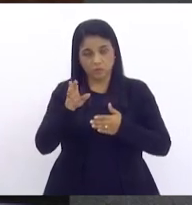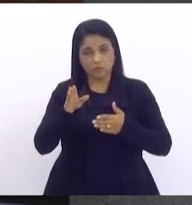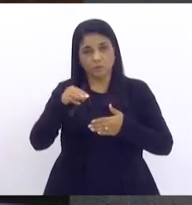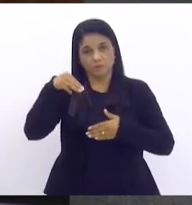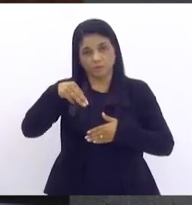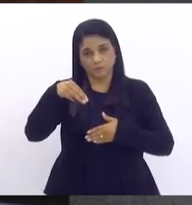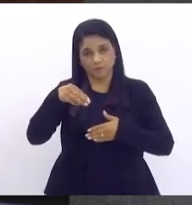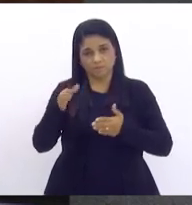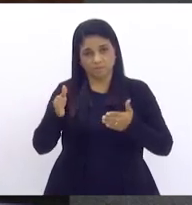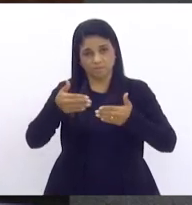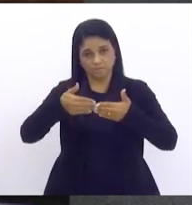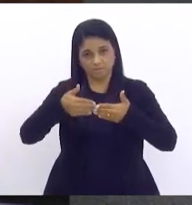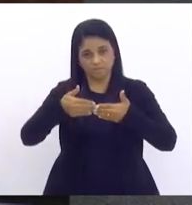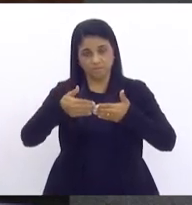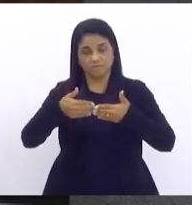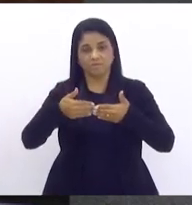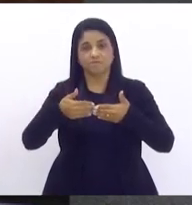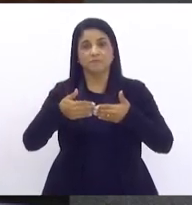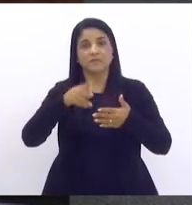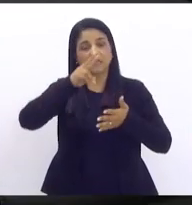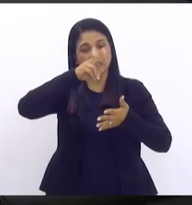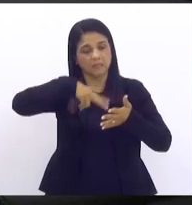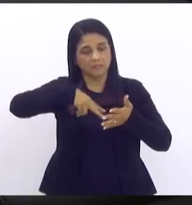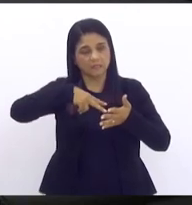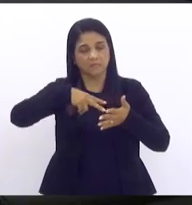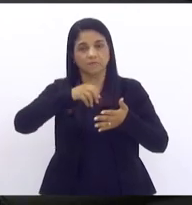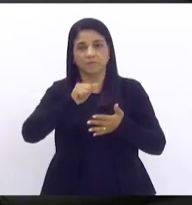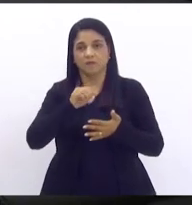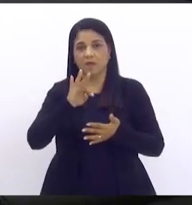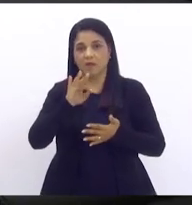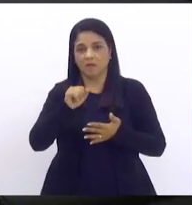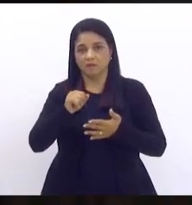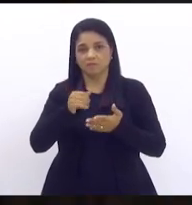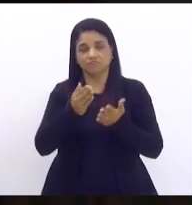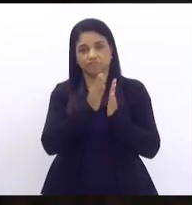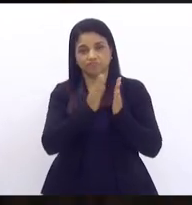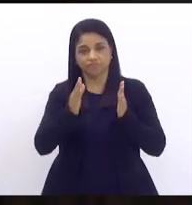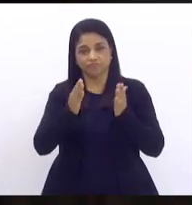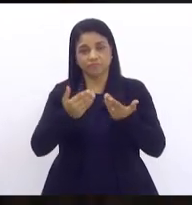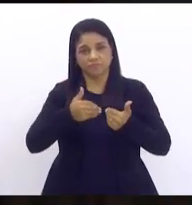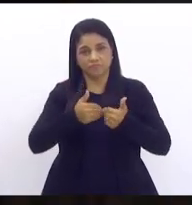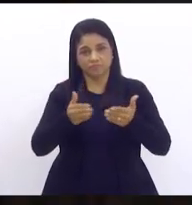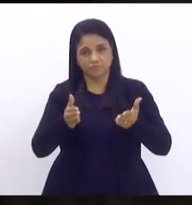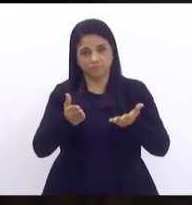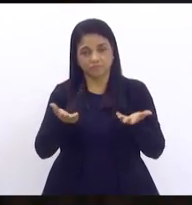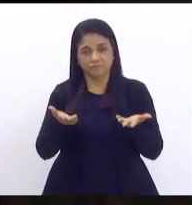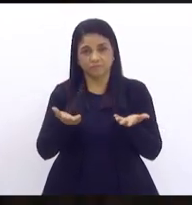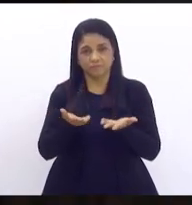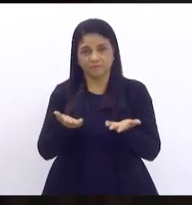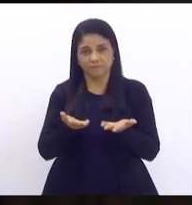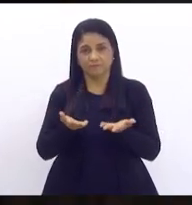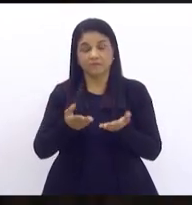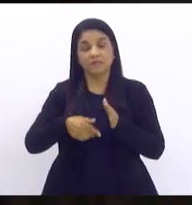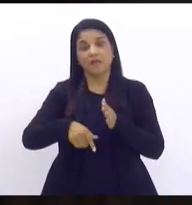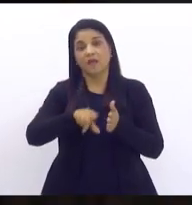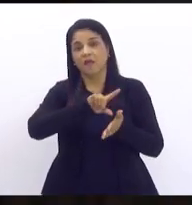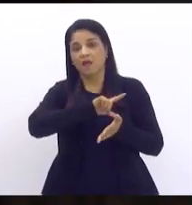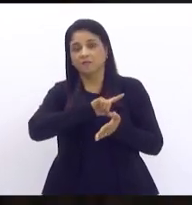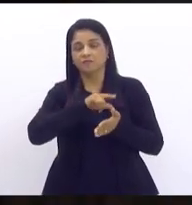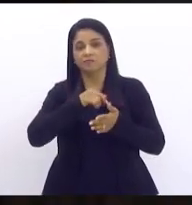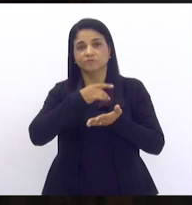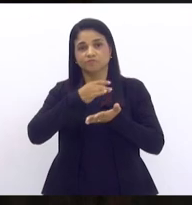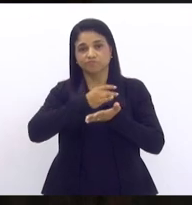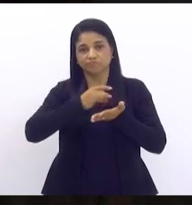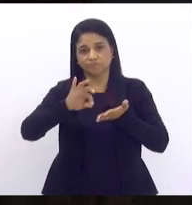16h35. Lida e aprovada a ata, passa-se ao expediente inicial. Antes de falar o orador